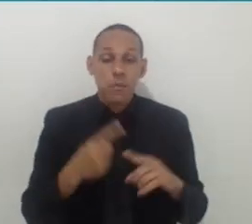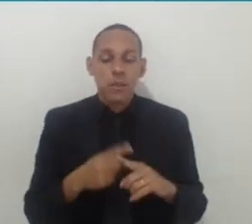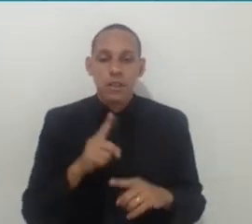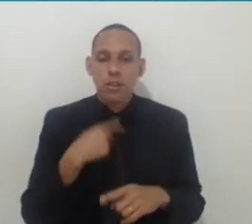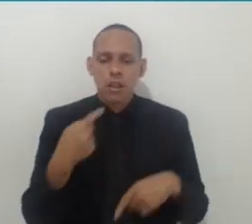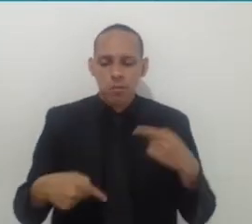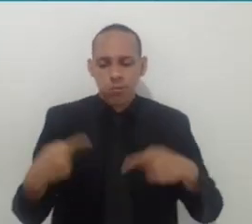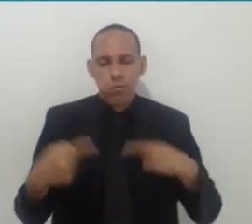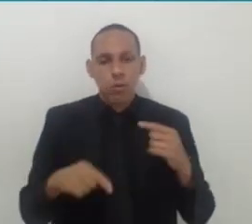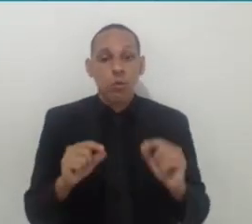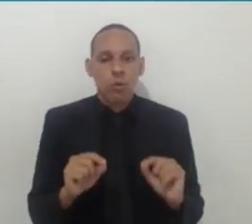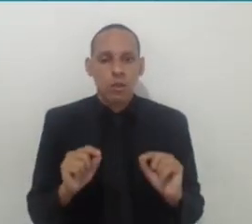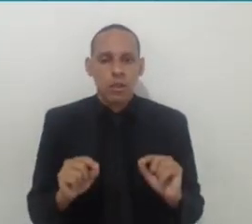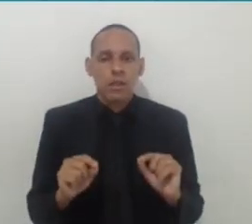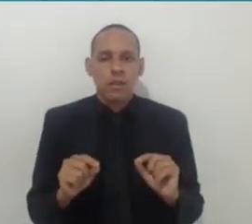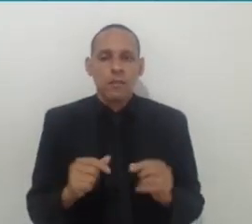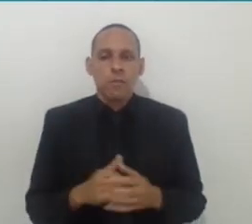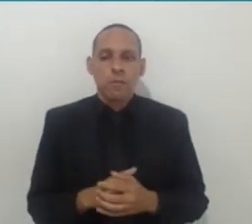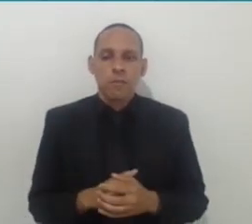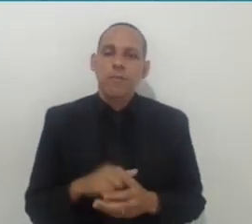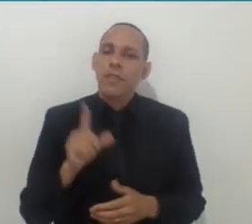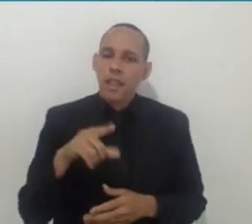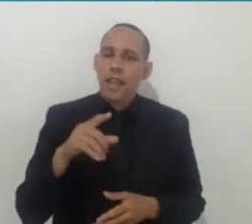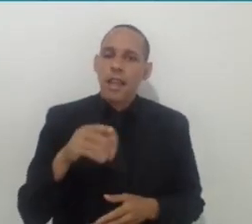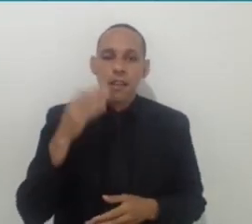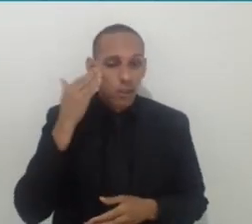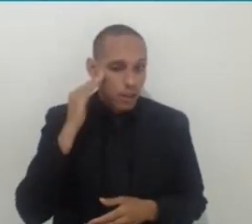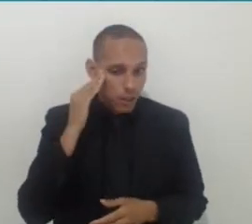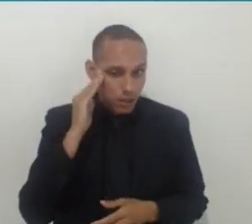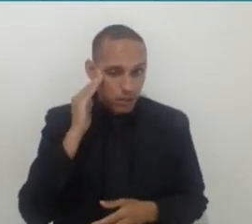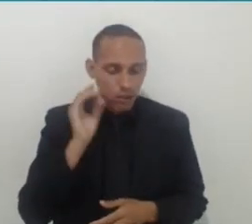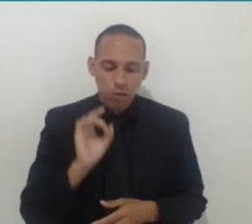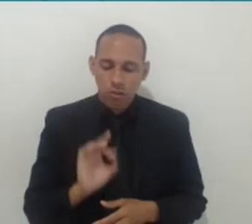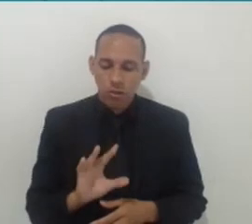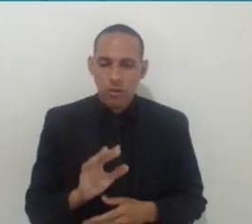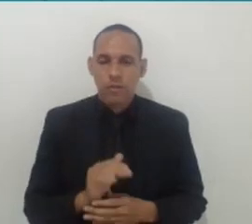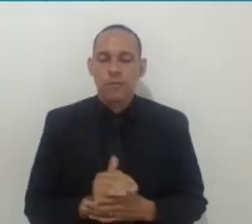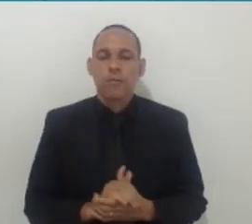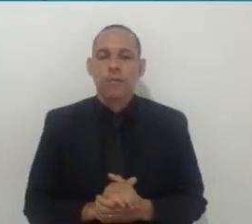aqui exatamente a compreensão. Não é nada além disso, não é